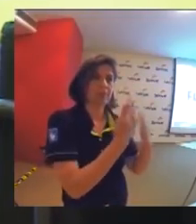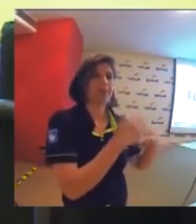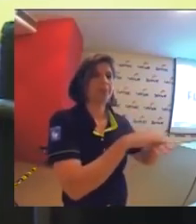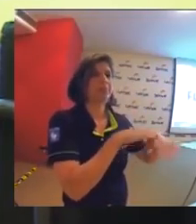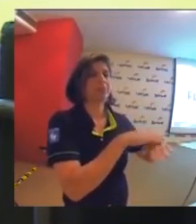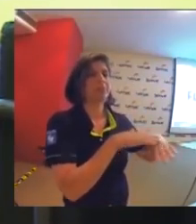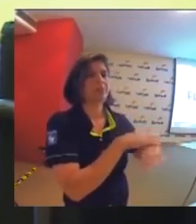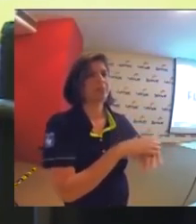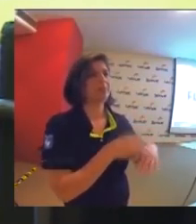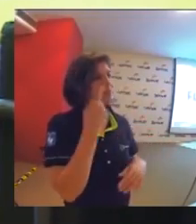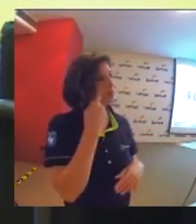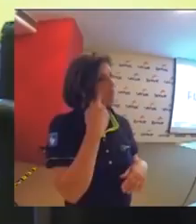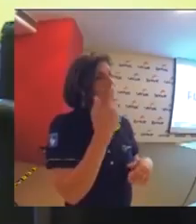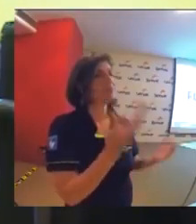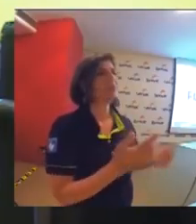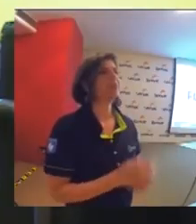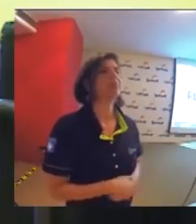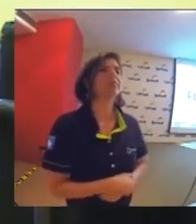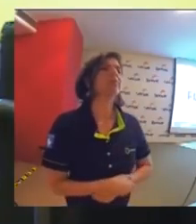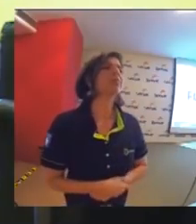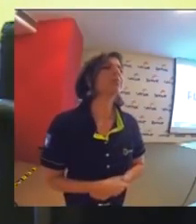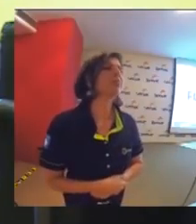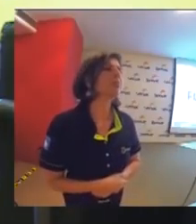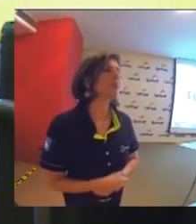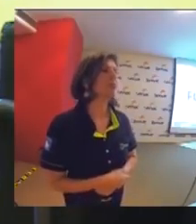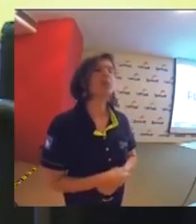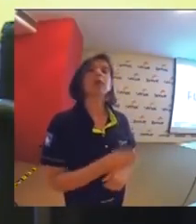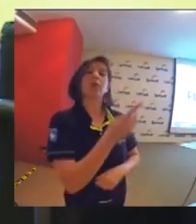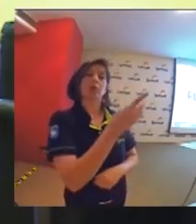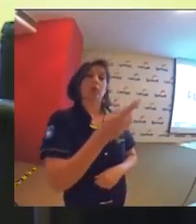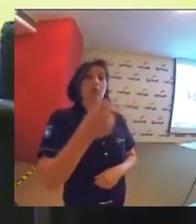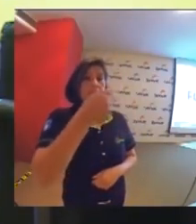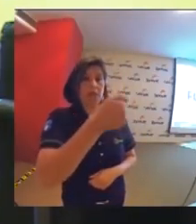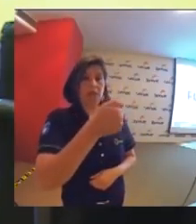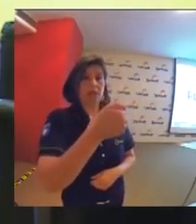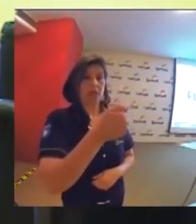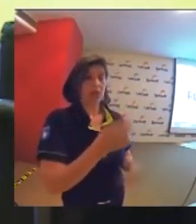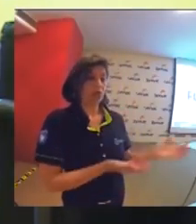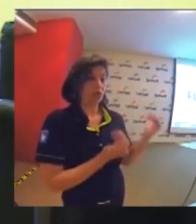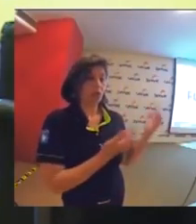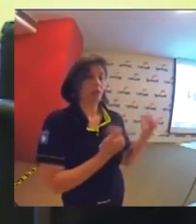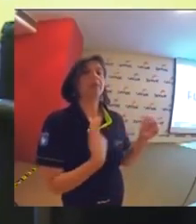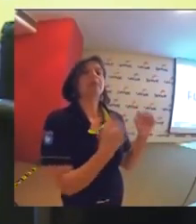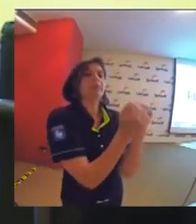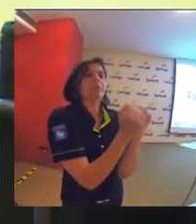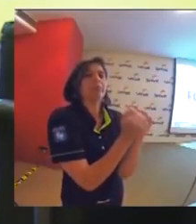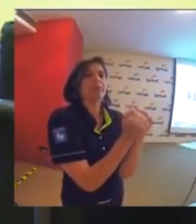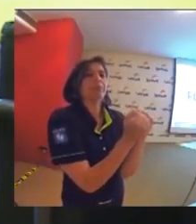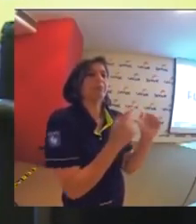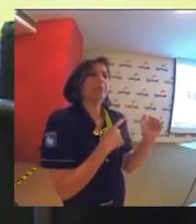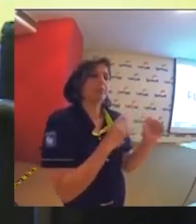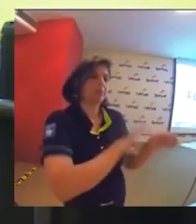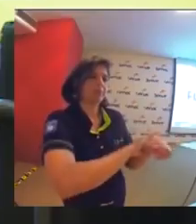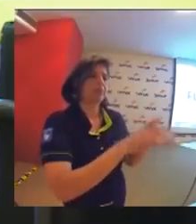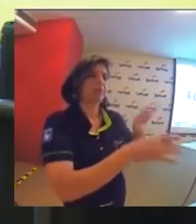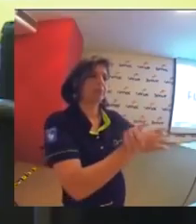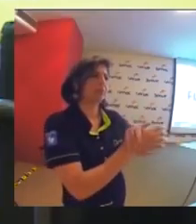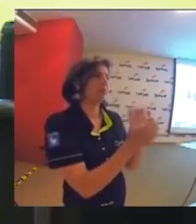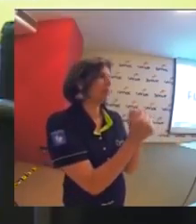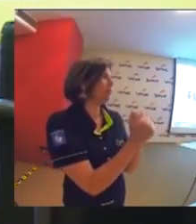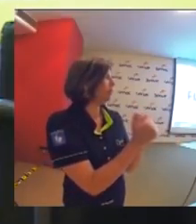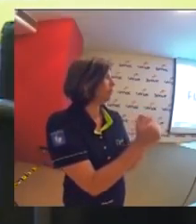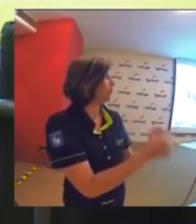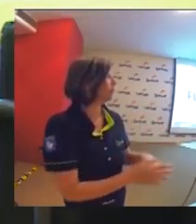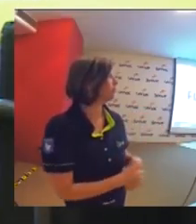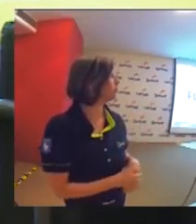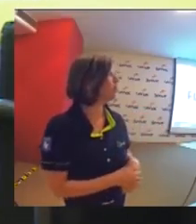assim de um plástico. Não? E eu disse, ok, então tira as algemas. E, o policial veio logo com um fuzil. Não, eles